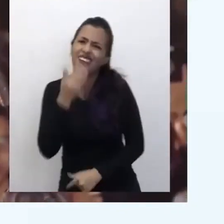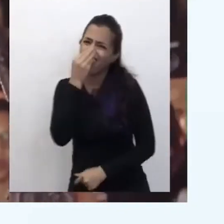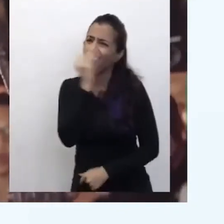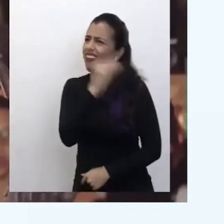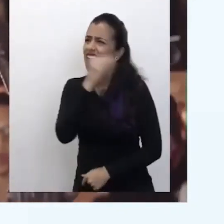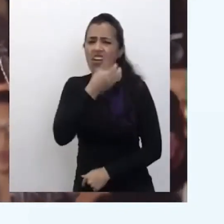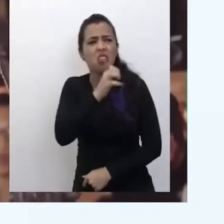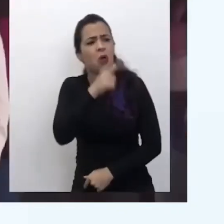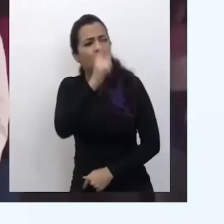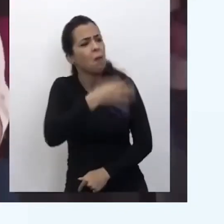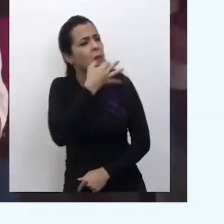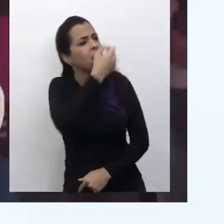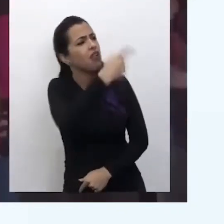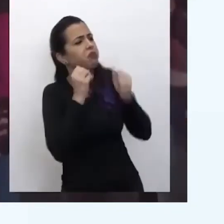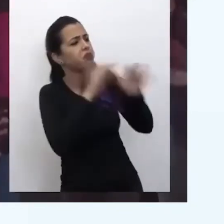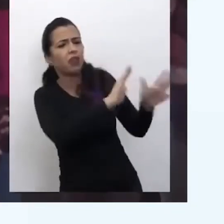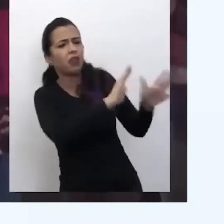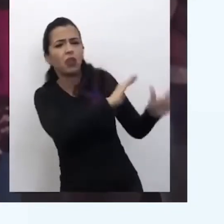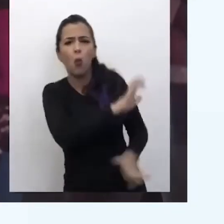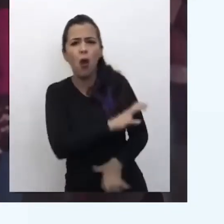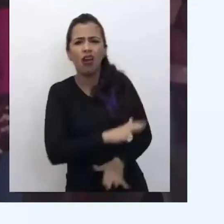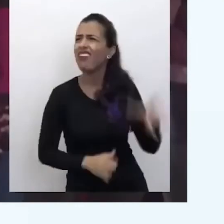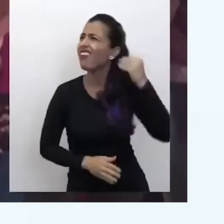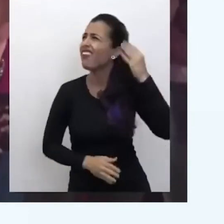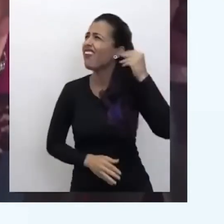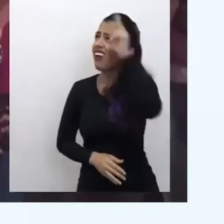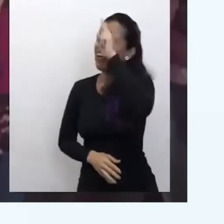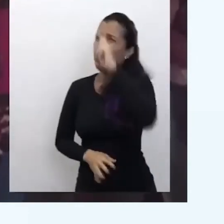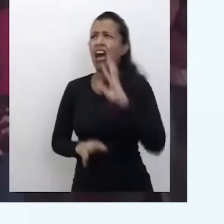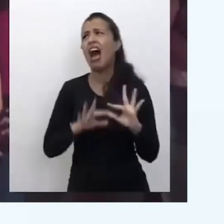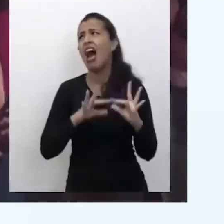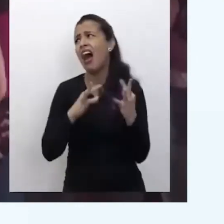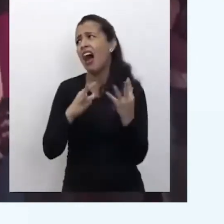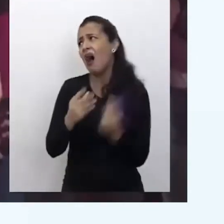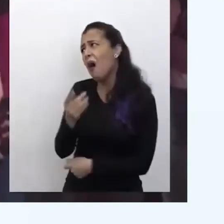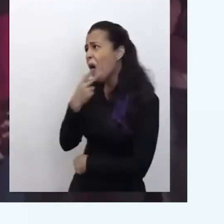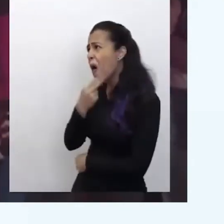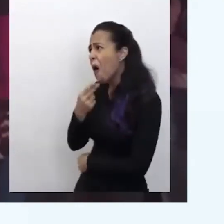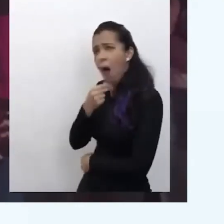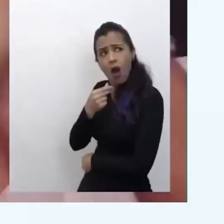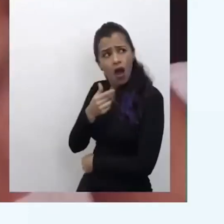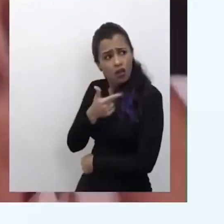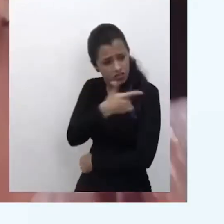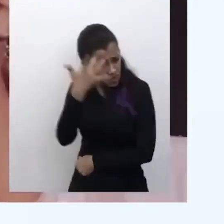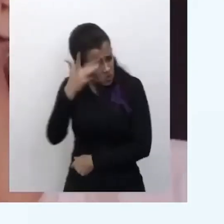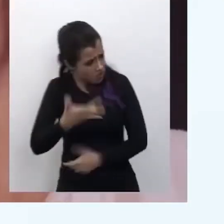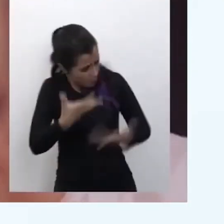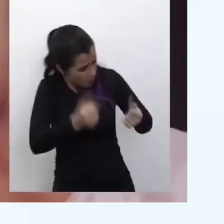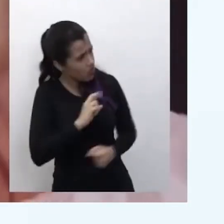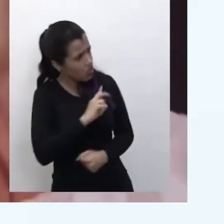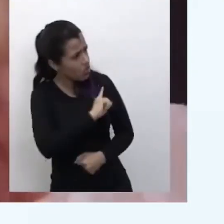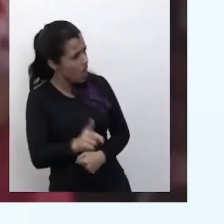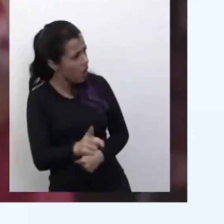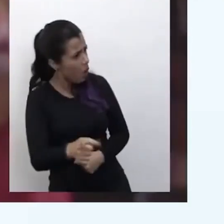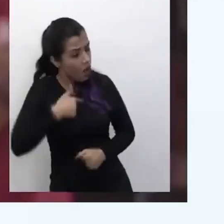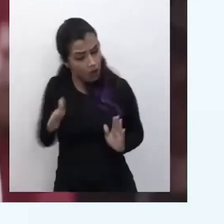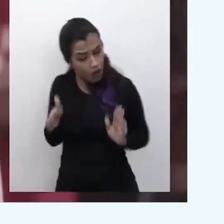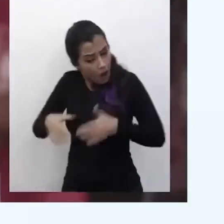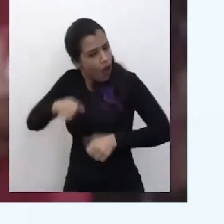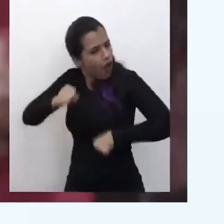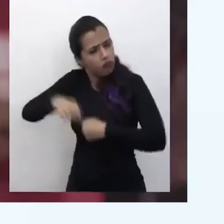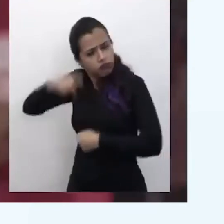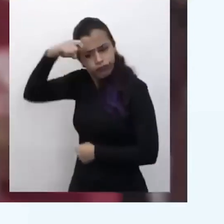quero você, nem sua opinião, não se escora, não vem com essa história de nem todo homem, se você não sabe ouvir não, tô focado nos meus corre e isso vai